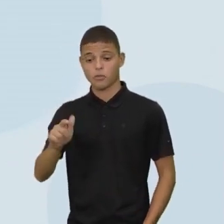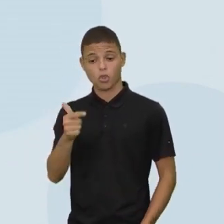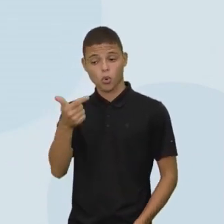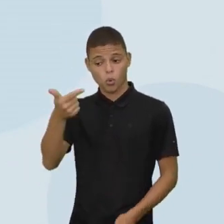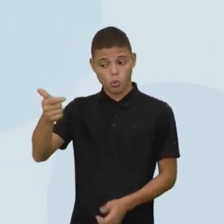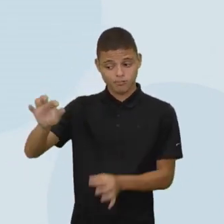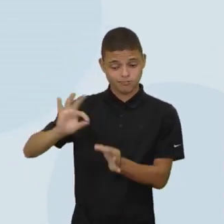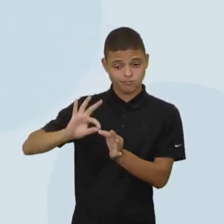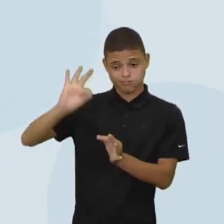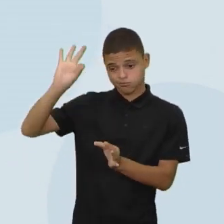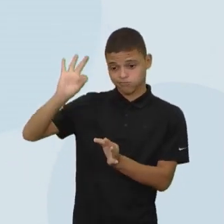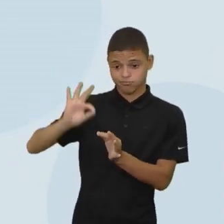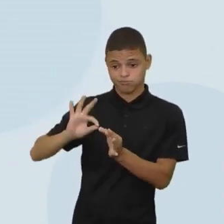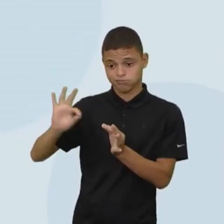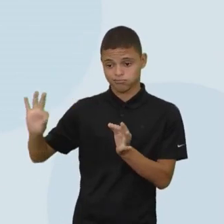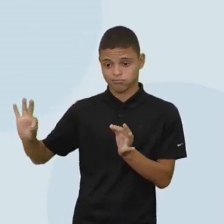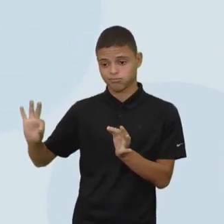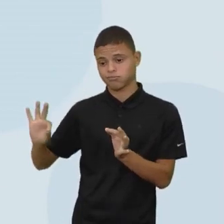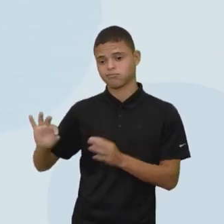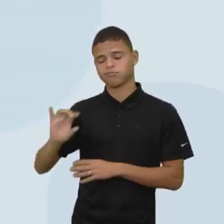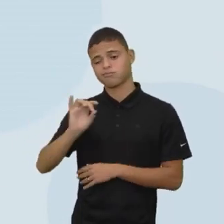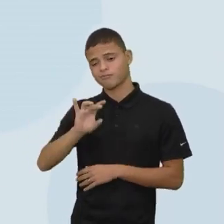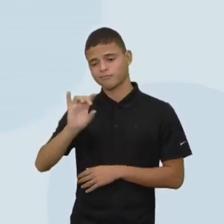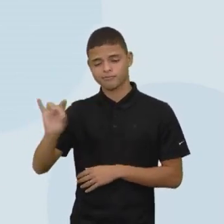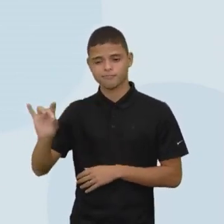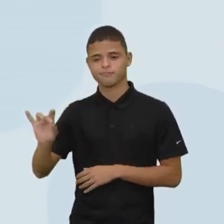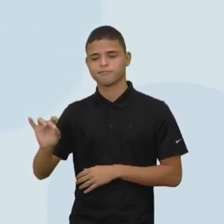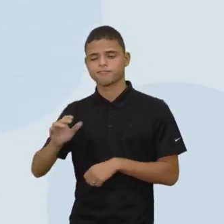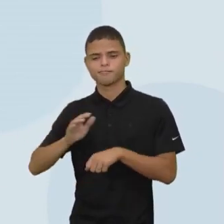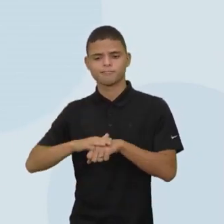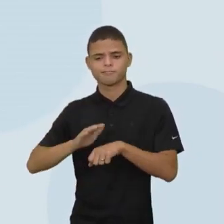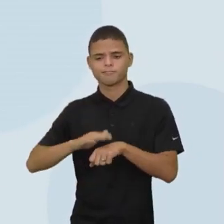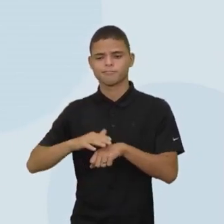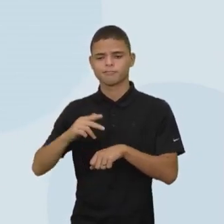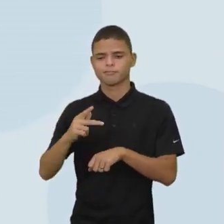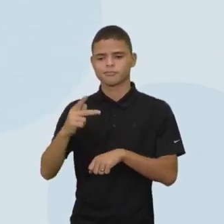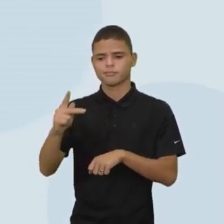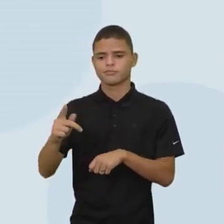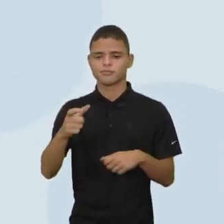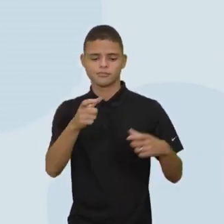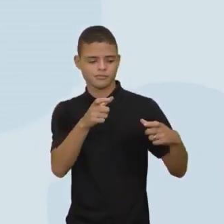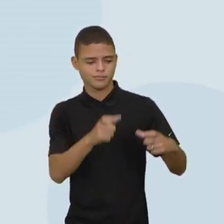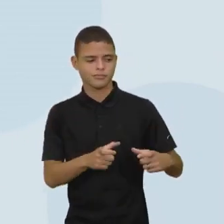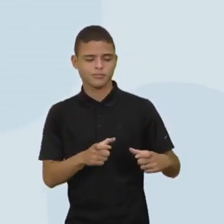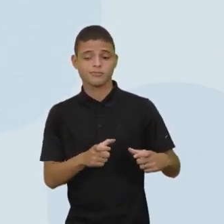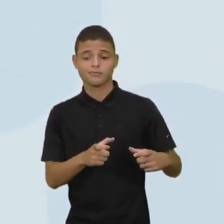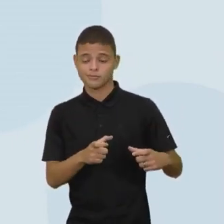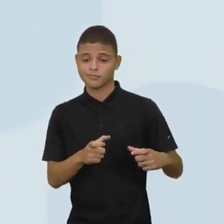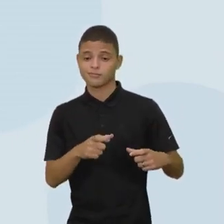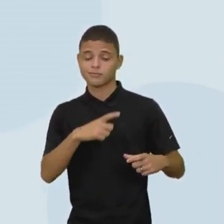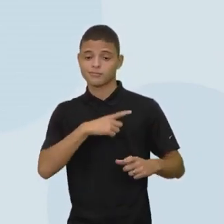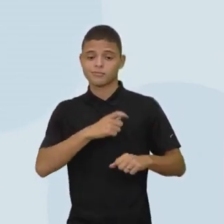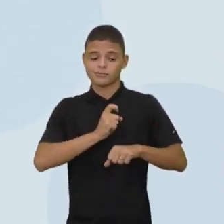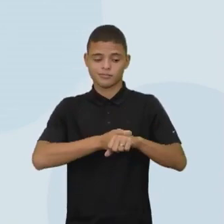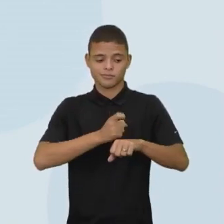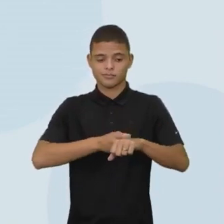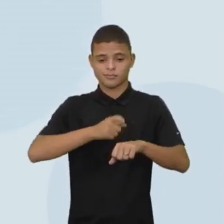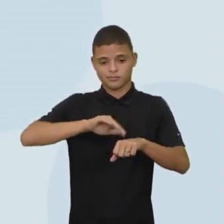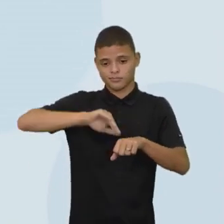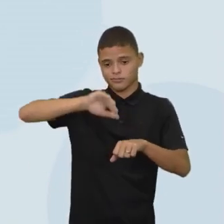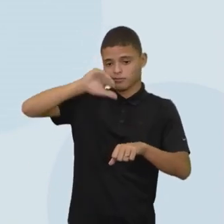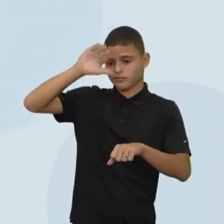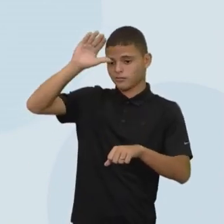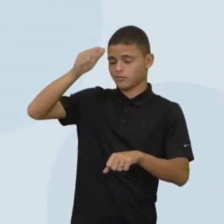Então, né, cada um faz aí a sua metragem de acordo com o local que está o Monte Everest, tá certo?